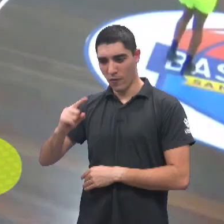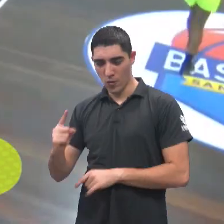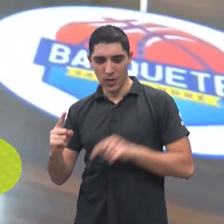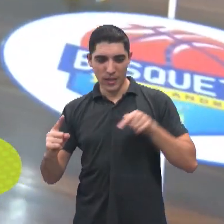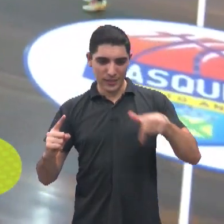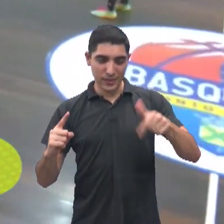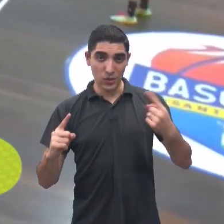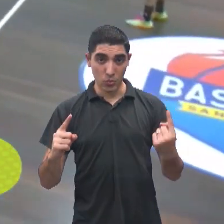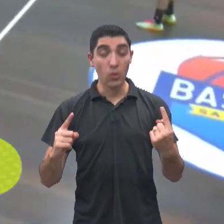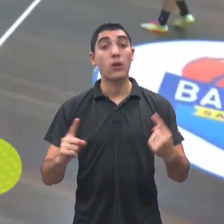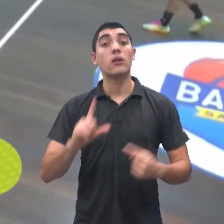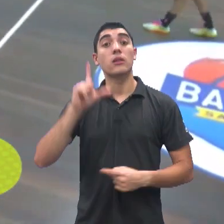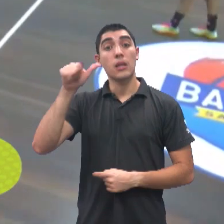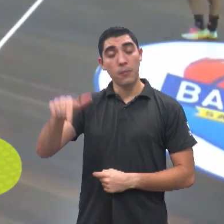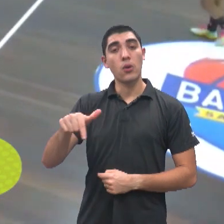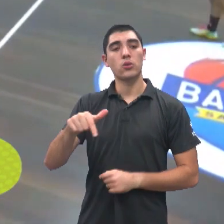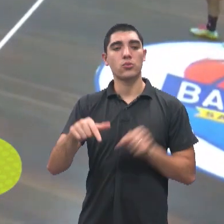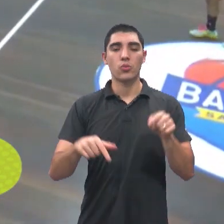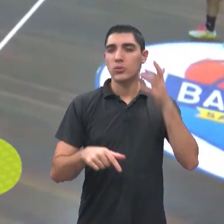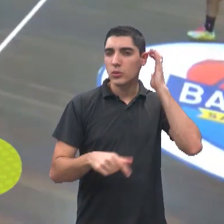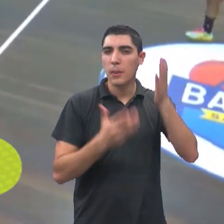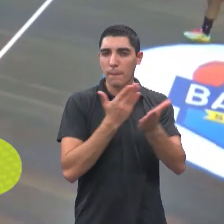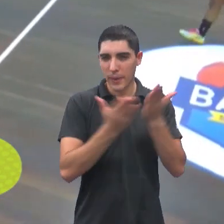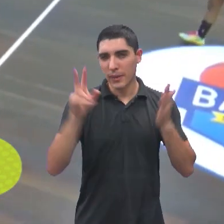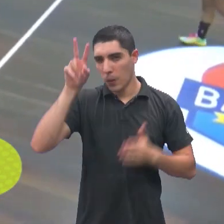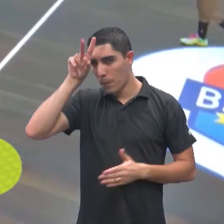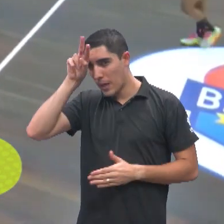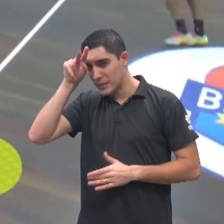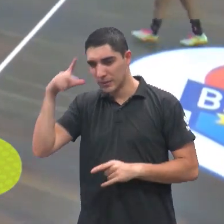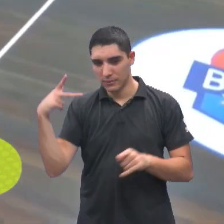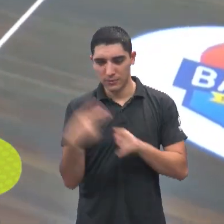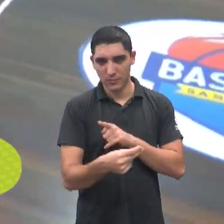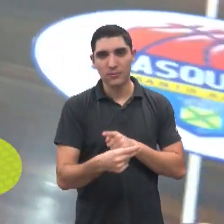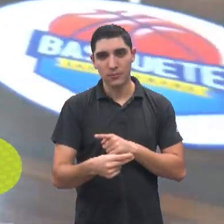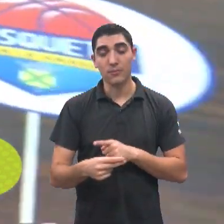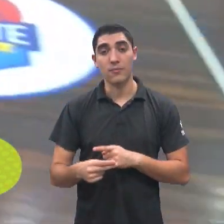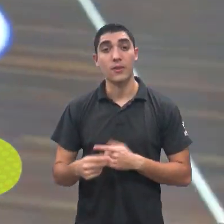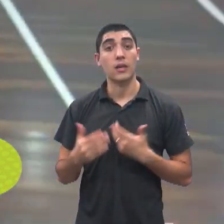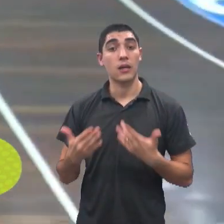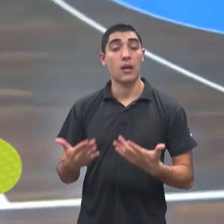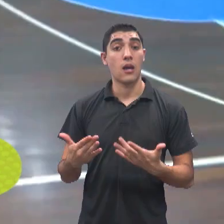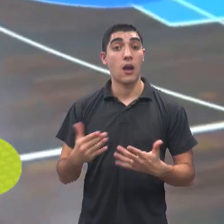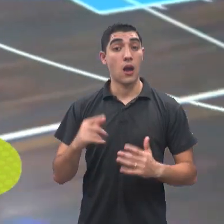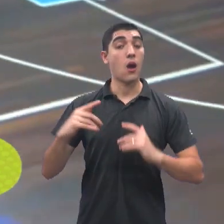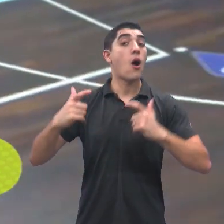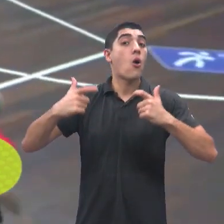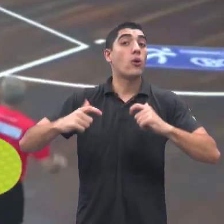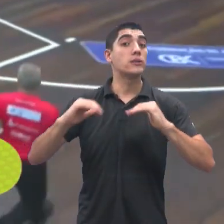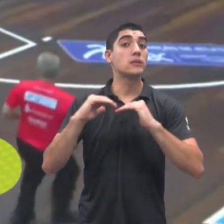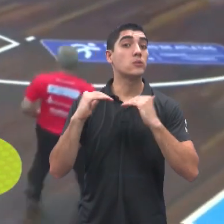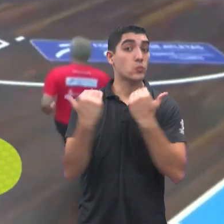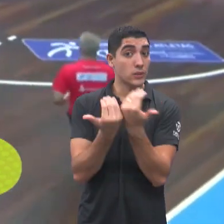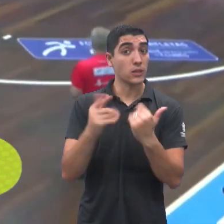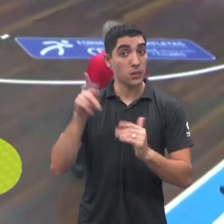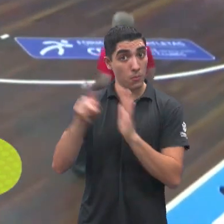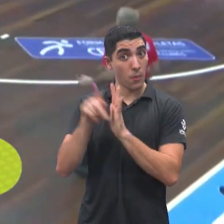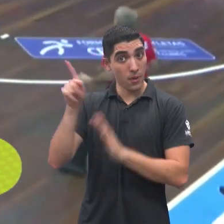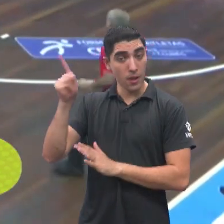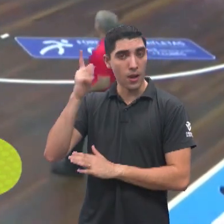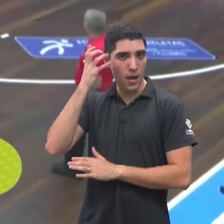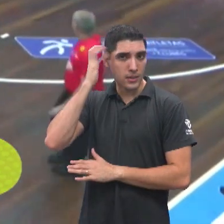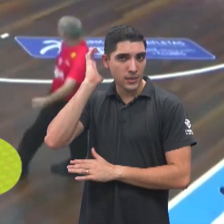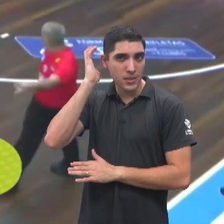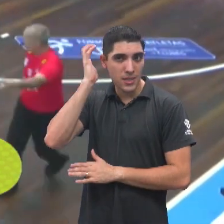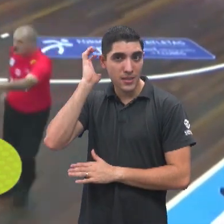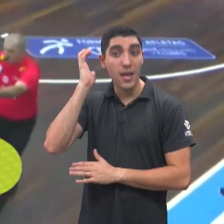de derrota para o Mesquita do Rio de Janeiro por 89-65. A partida foi realizada no ginásio dentro do Parque Celso Daniel e num